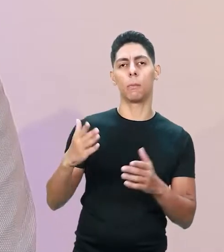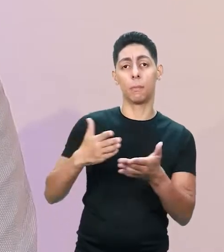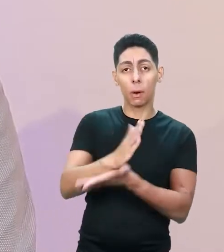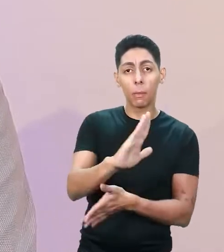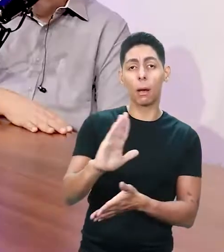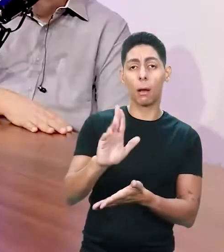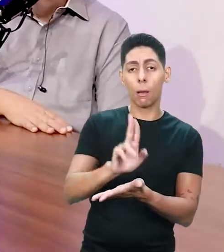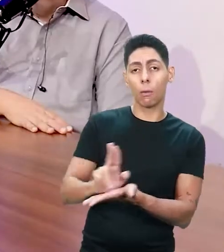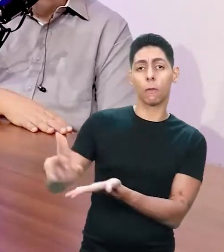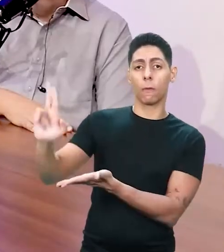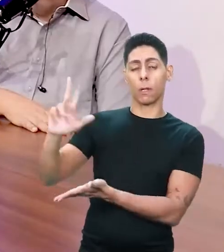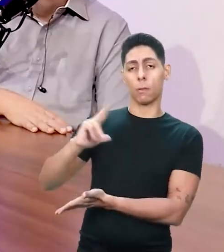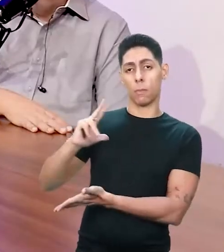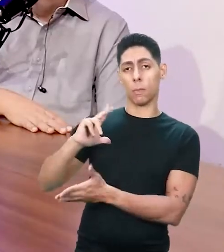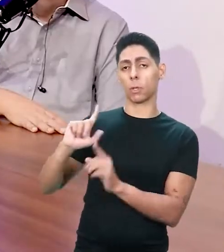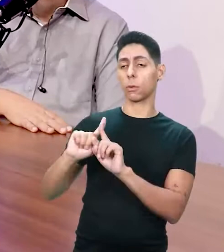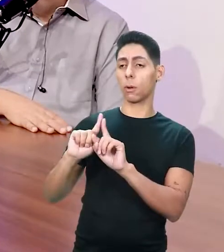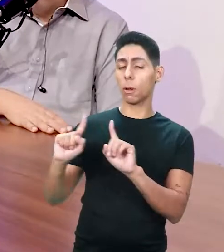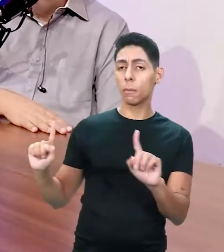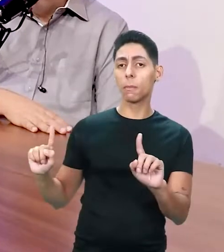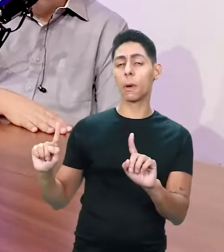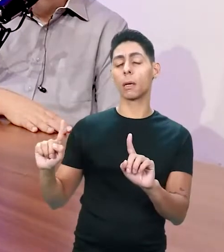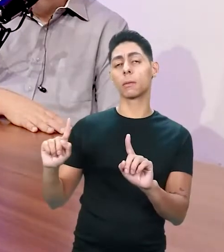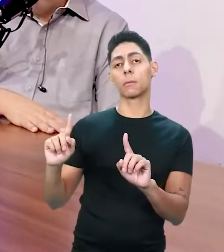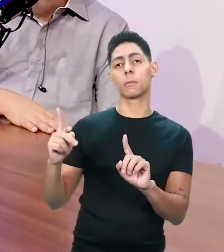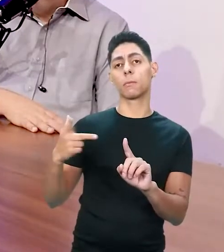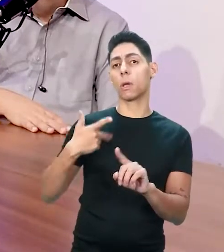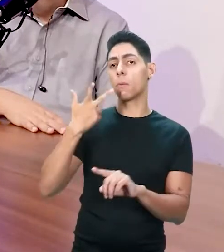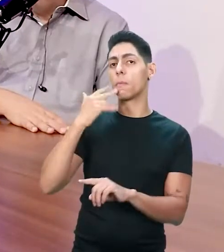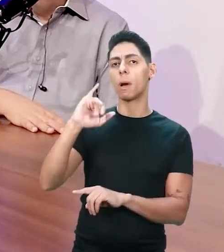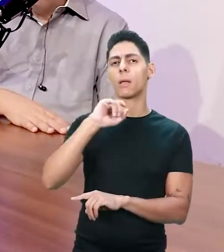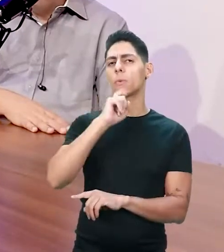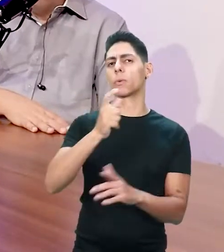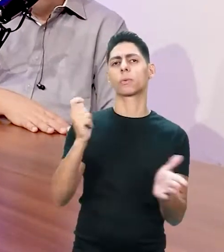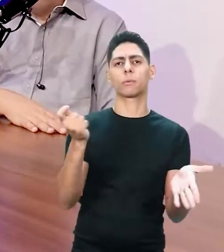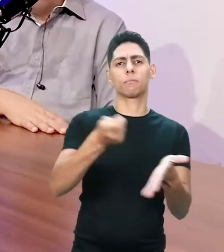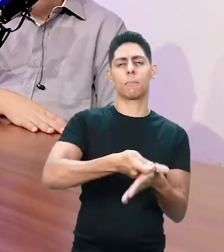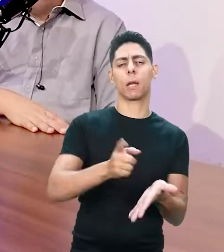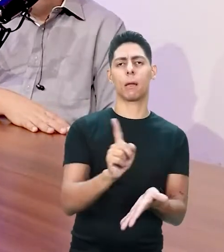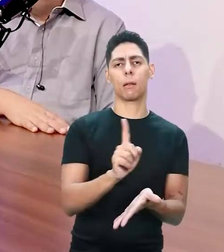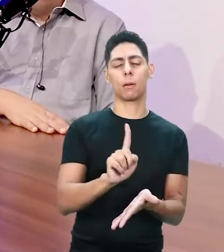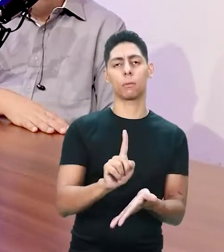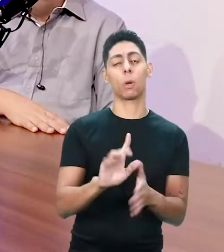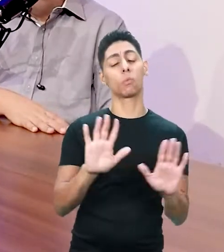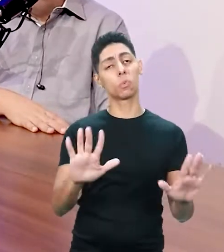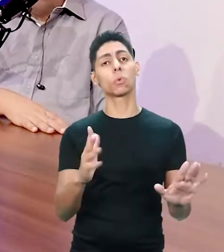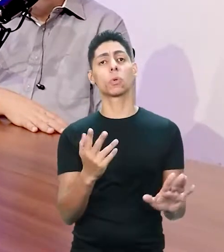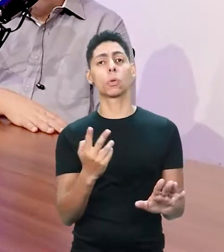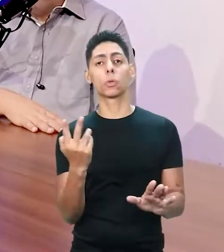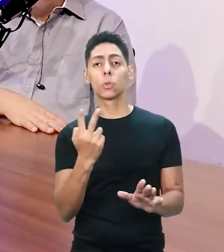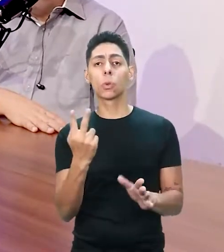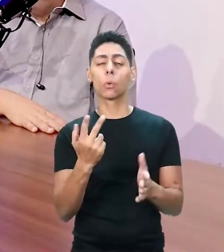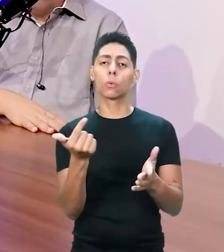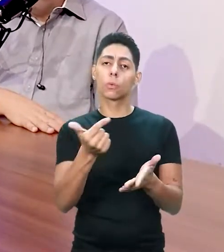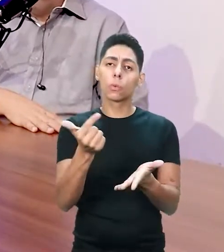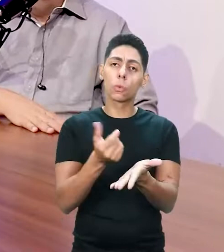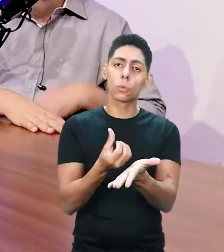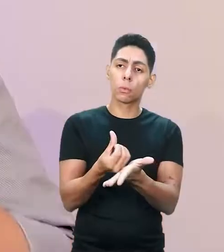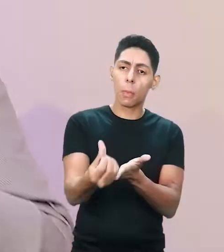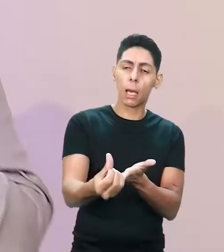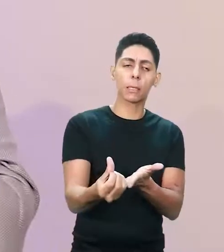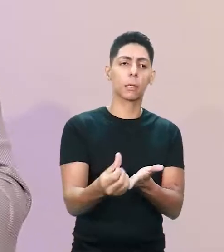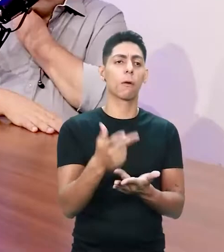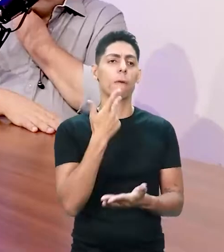Só que o meu pai, em 1980, só que o meu pai não conseguia pagar. Então, no segundo semestre, eu disse para meus colegas, eu vou ter que ir